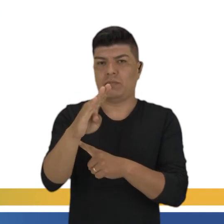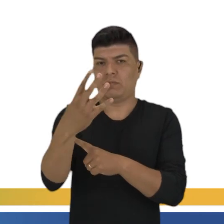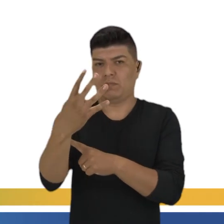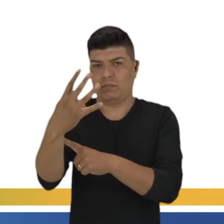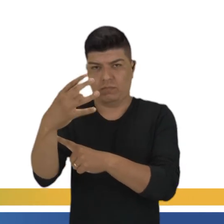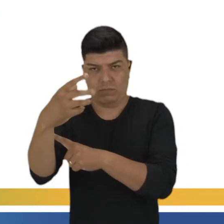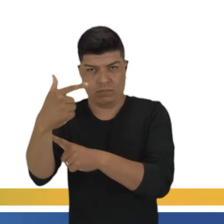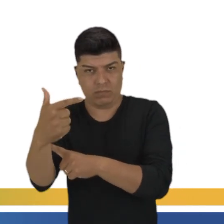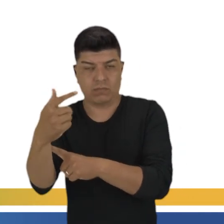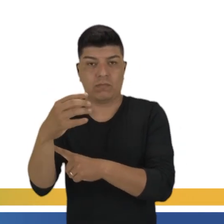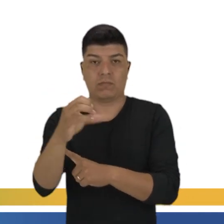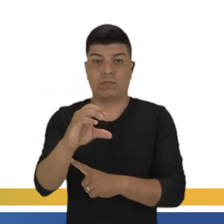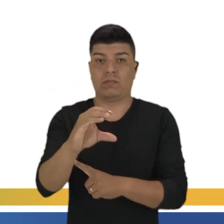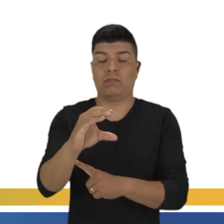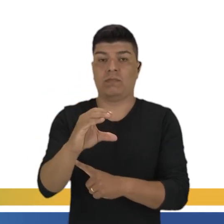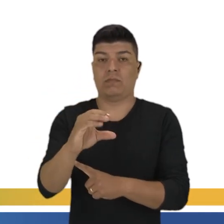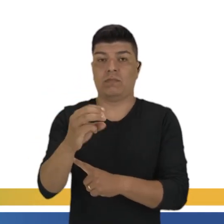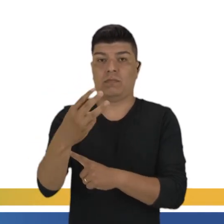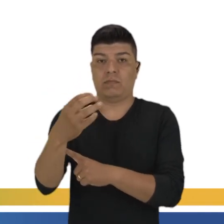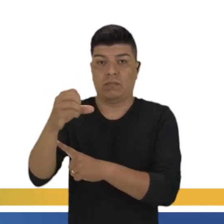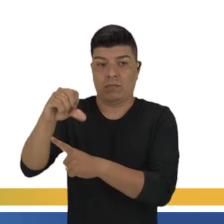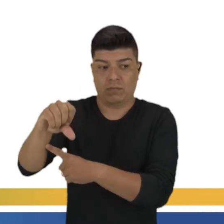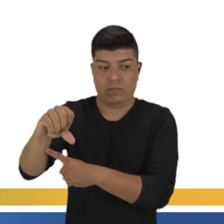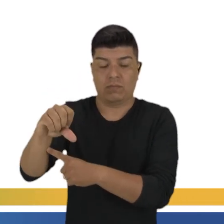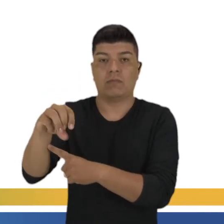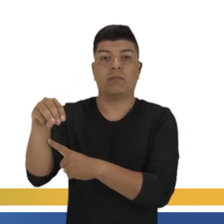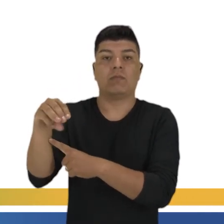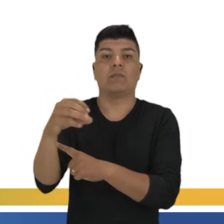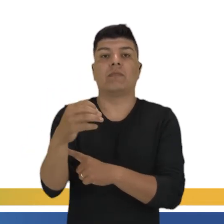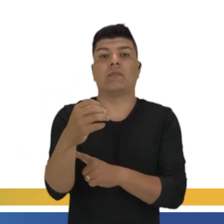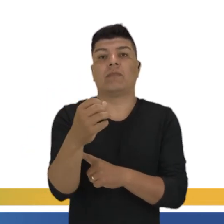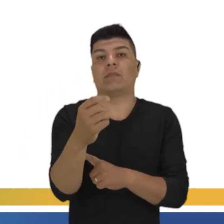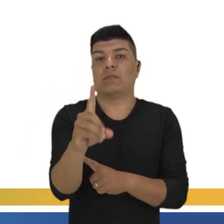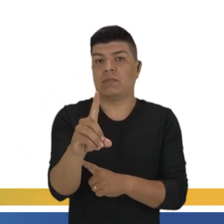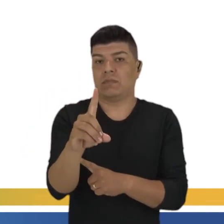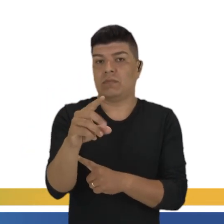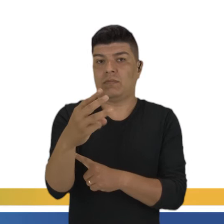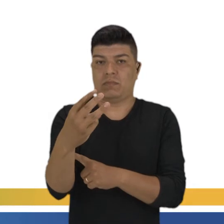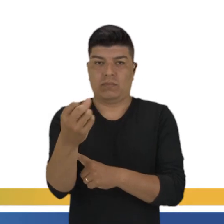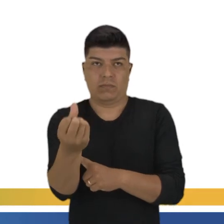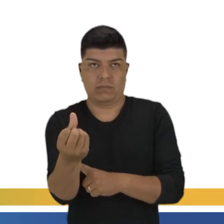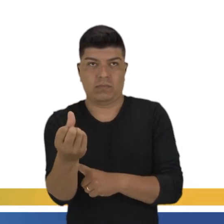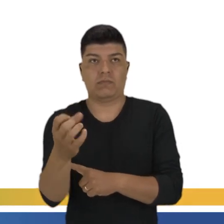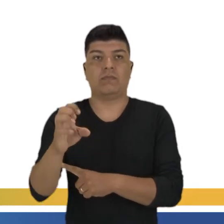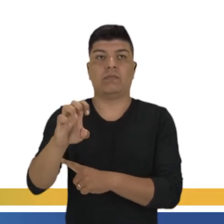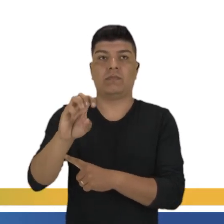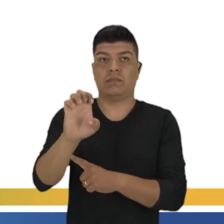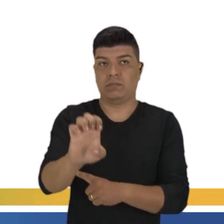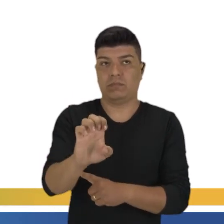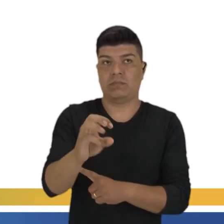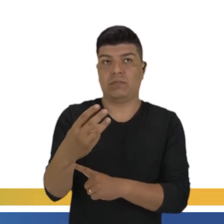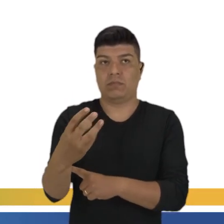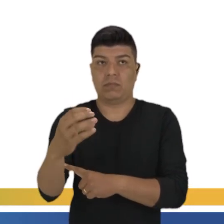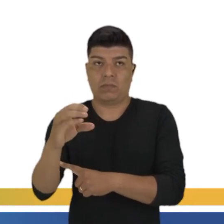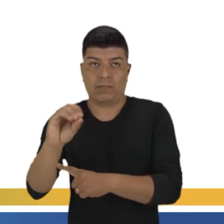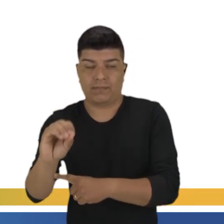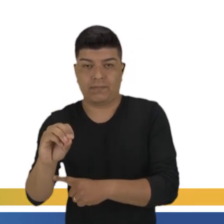42 minutos, C, 39 minutos, D, 36 minutos e E, 30